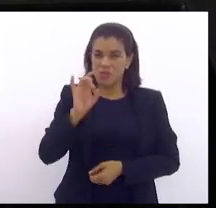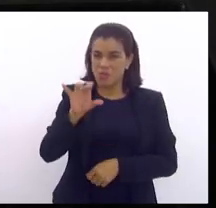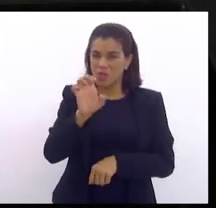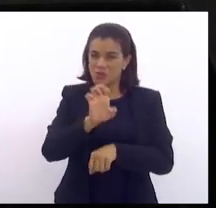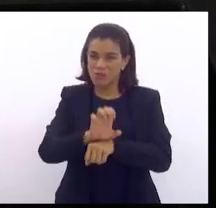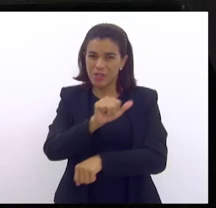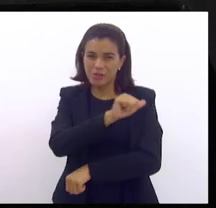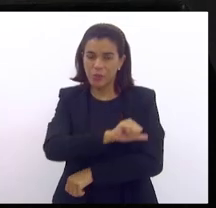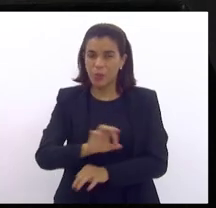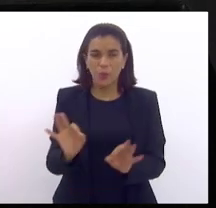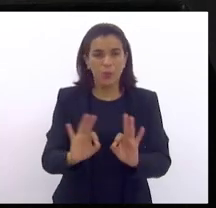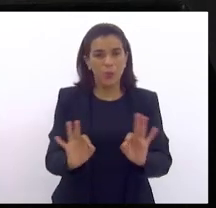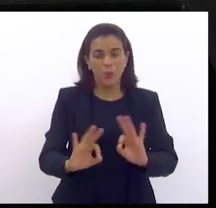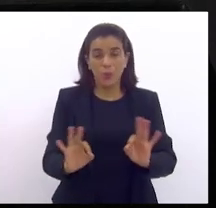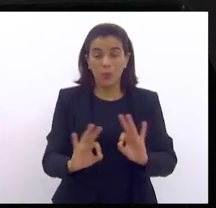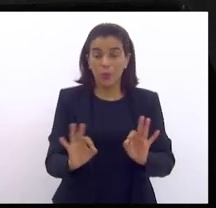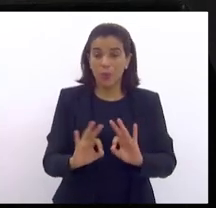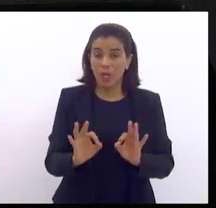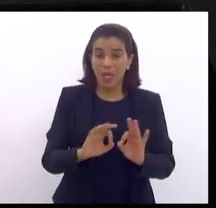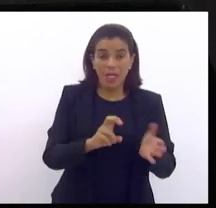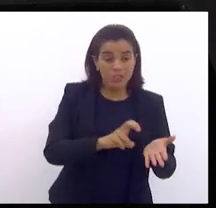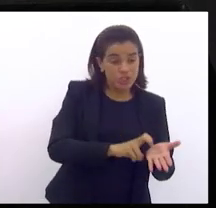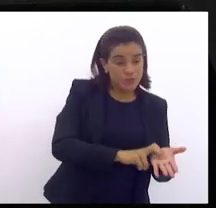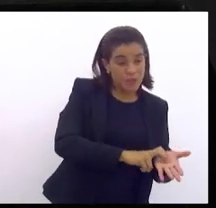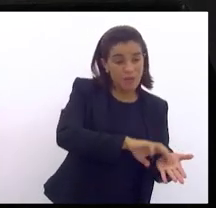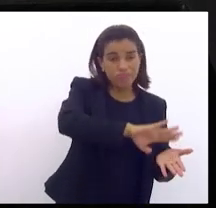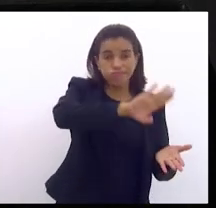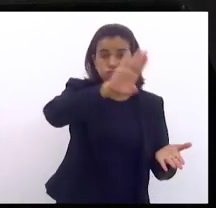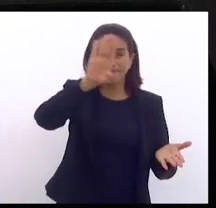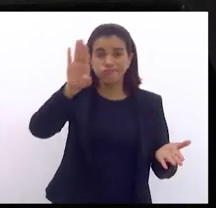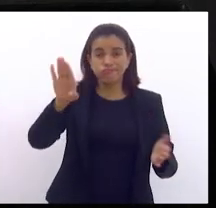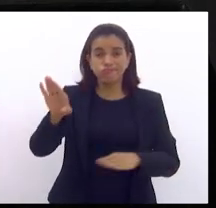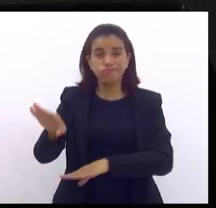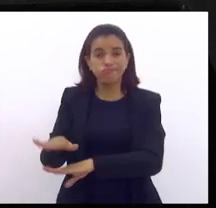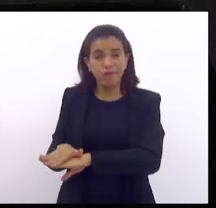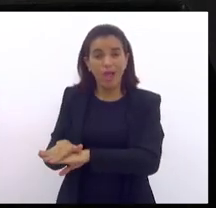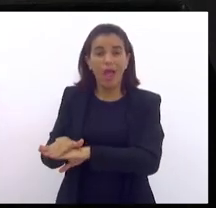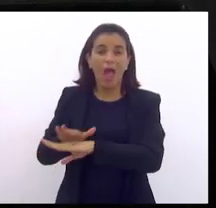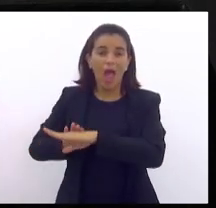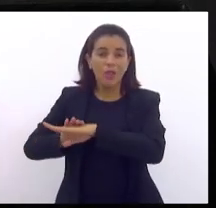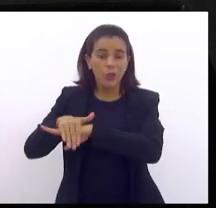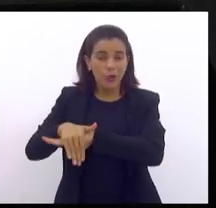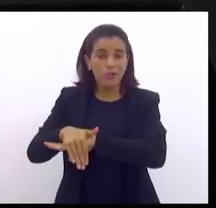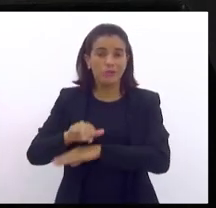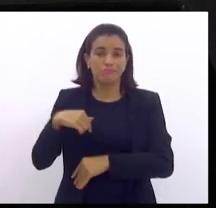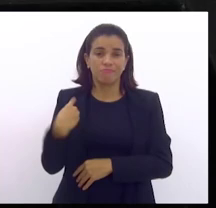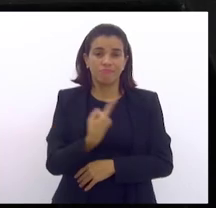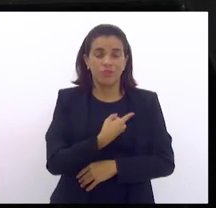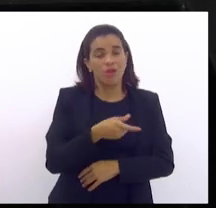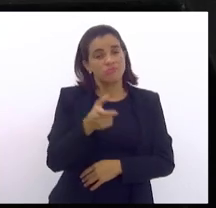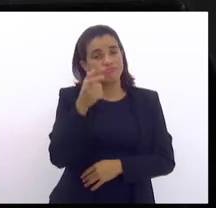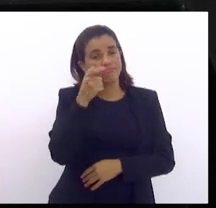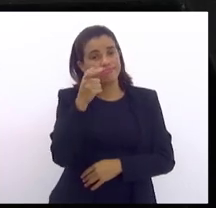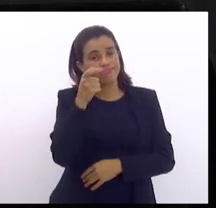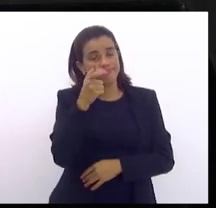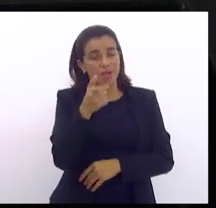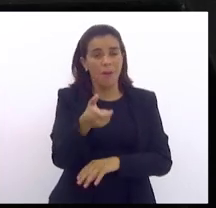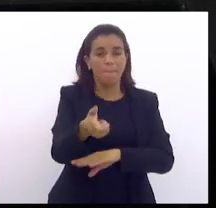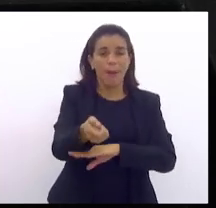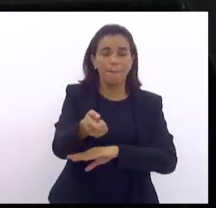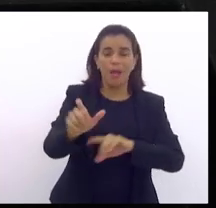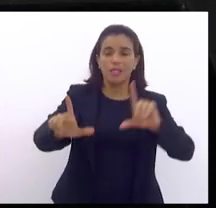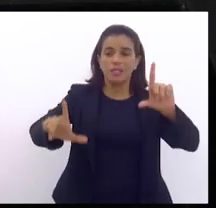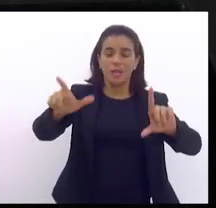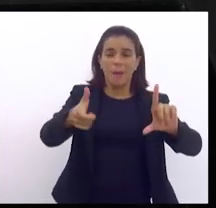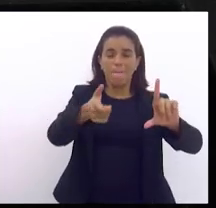Rio de Janeiro, porque de manhã à noite nós assistimos em todos os canais, em